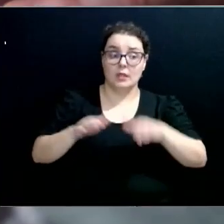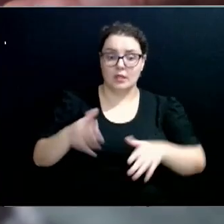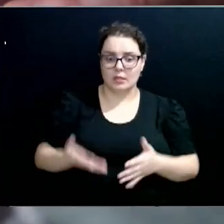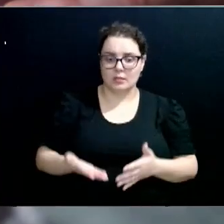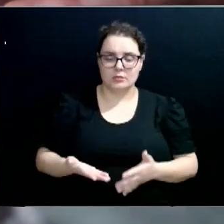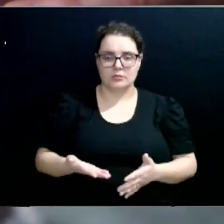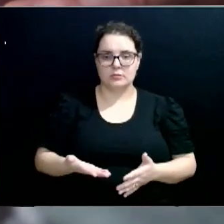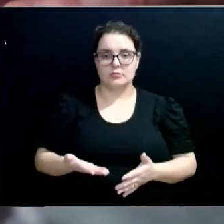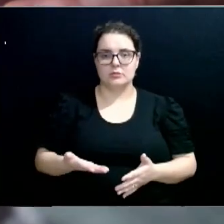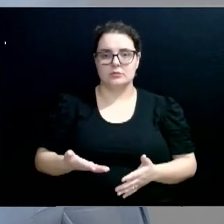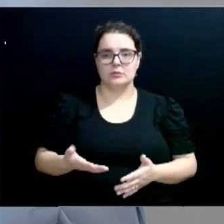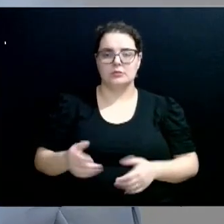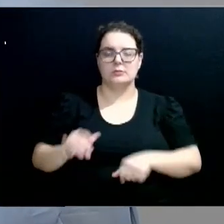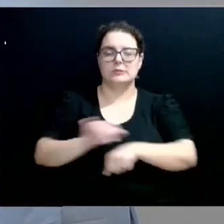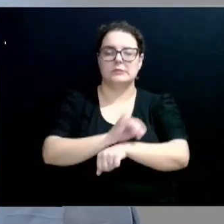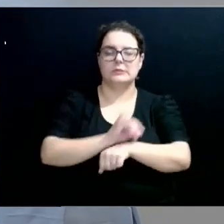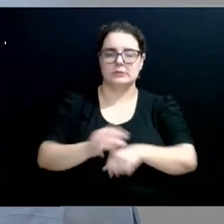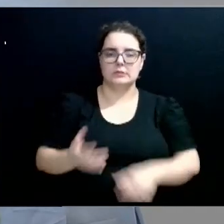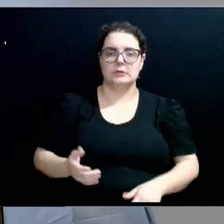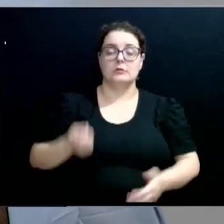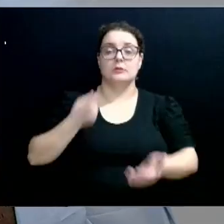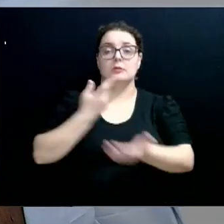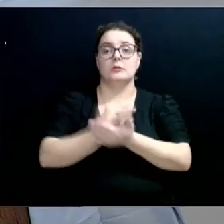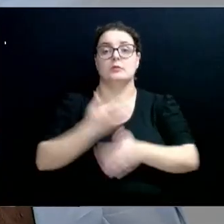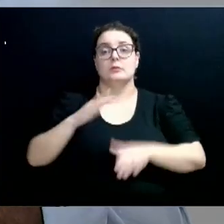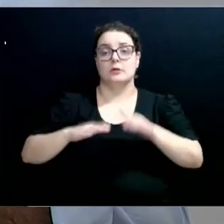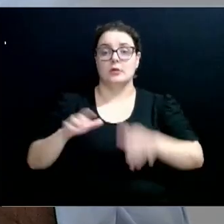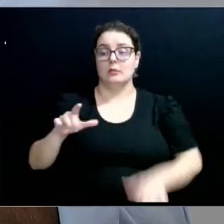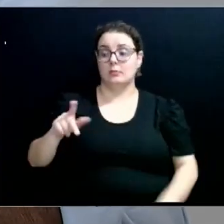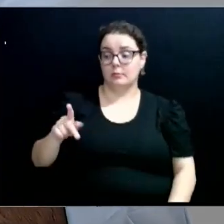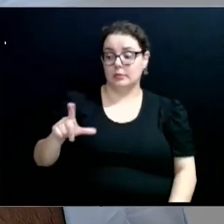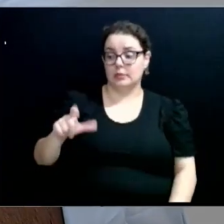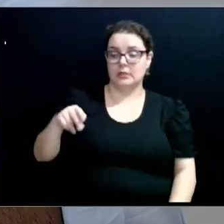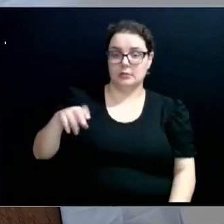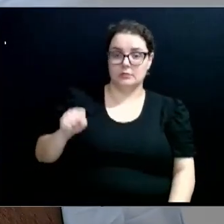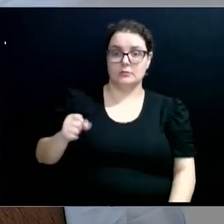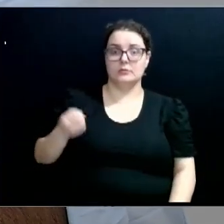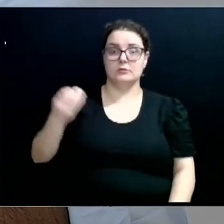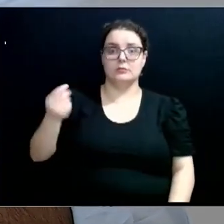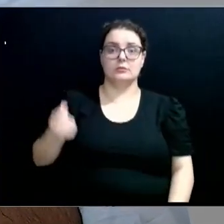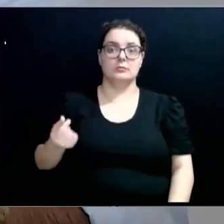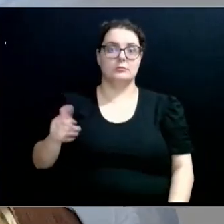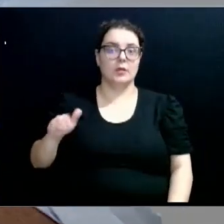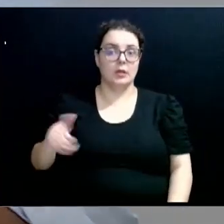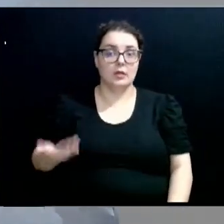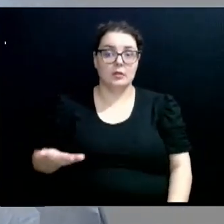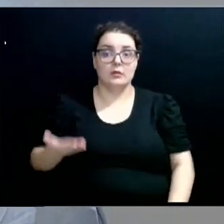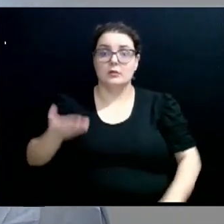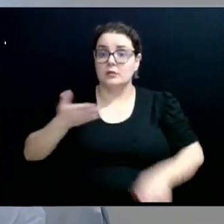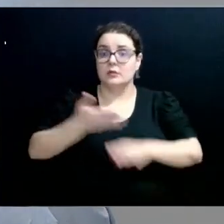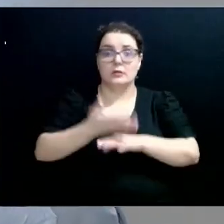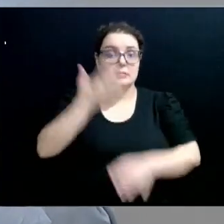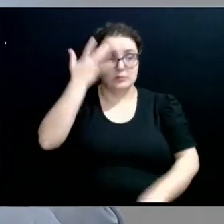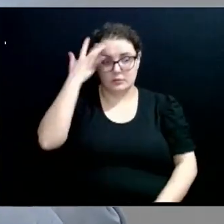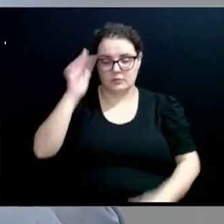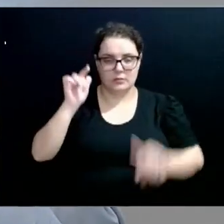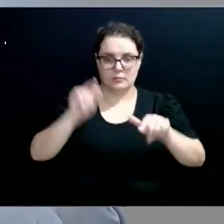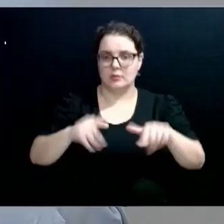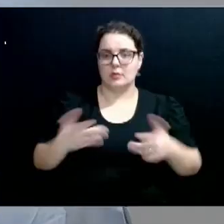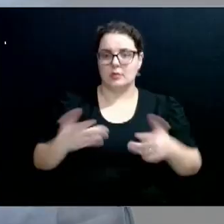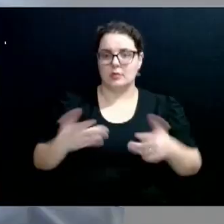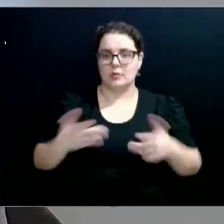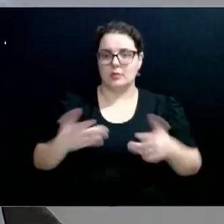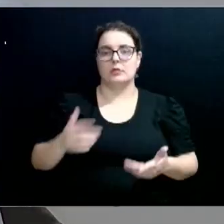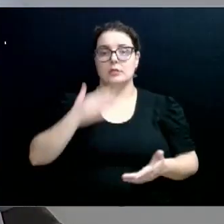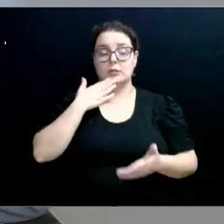pessoas muitas vezes, elas caem em armadilhas, porque compram às vezes planos de viagem baratos e entram sem conhecer o